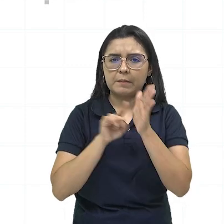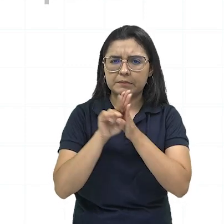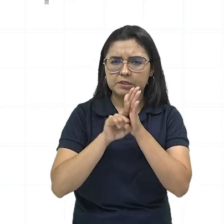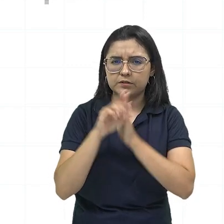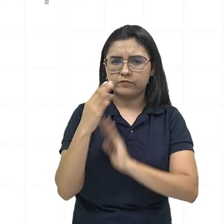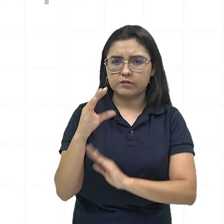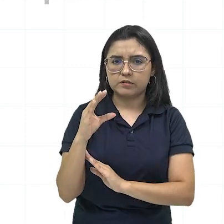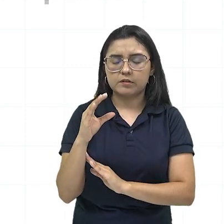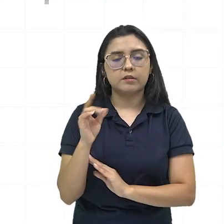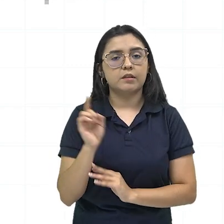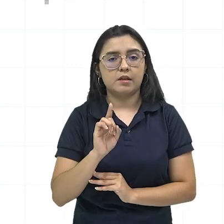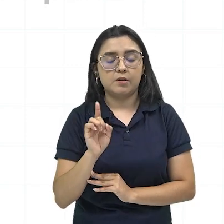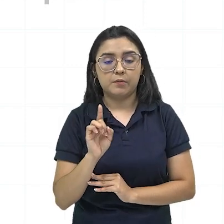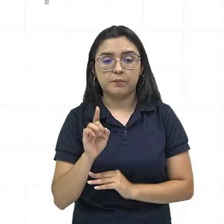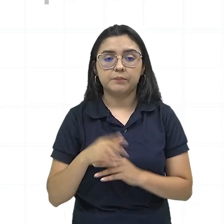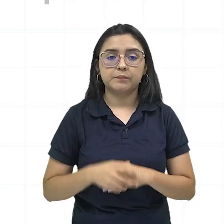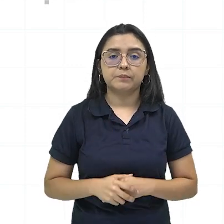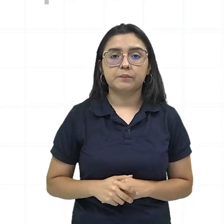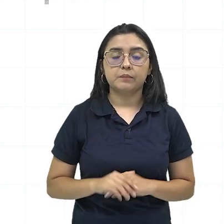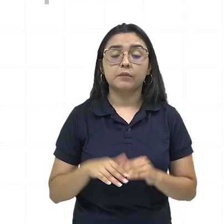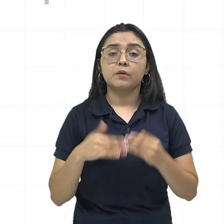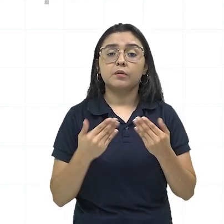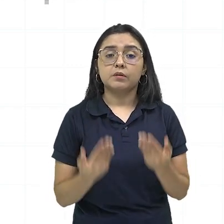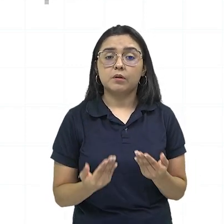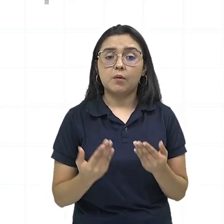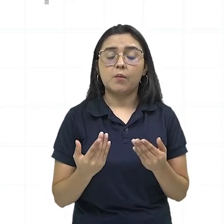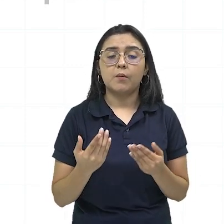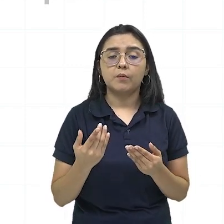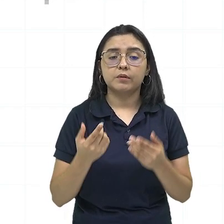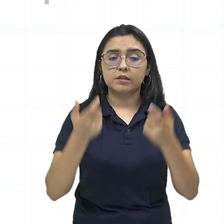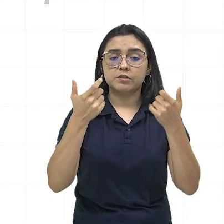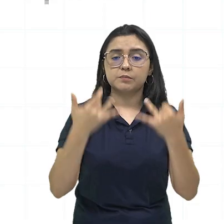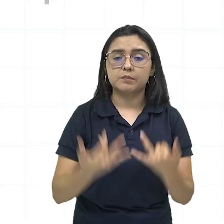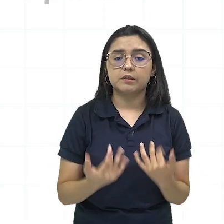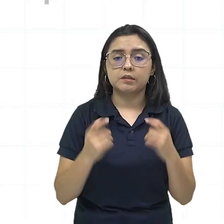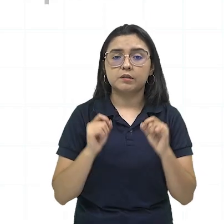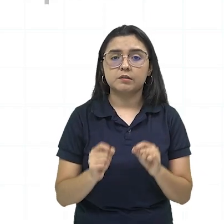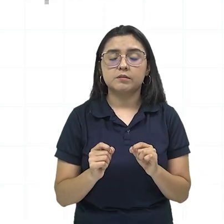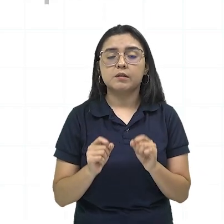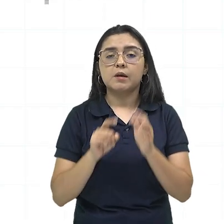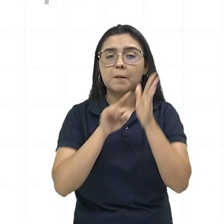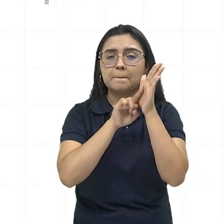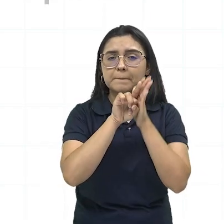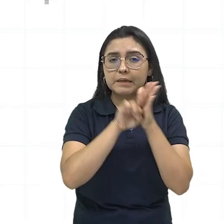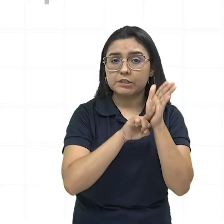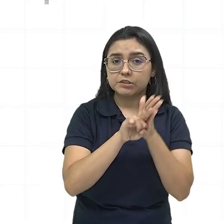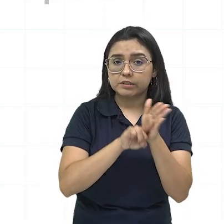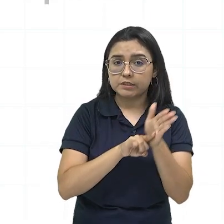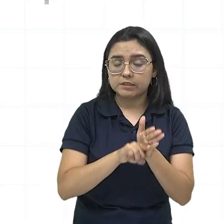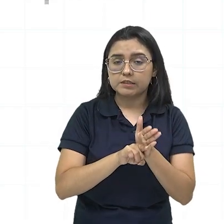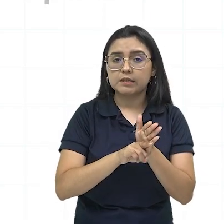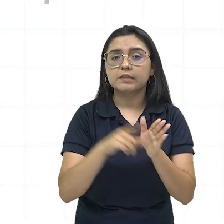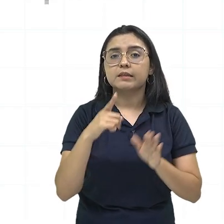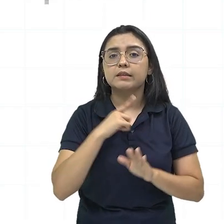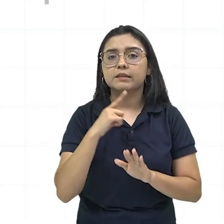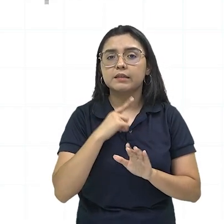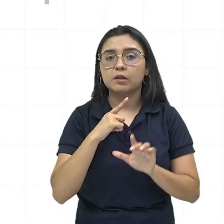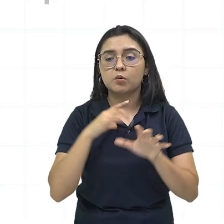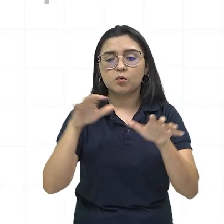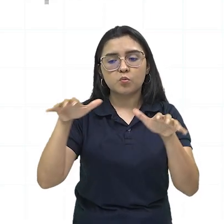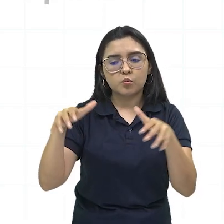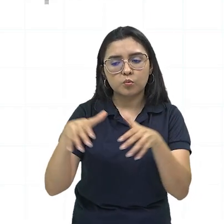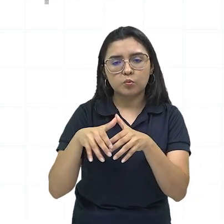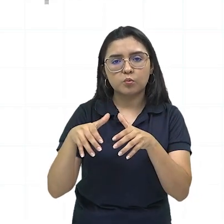pesquisa científica? Não. Quando ele fala aqui que é sobre por meio de pesquisas, tem toda uma